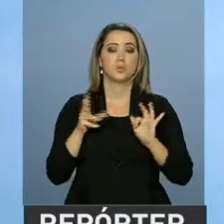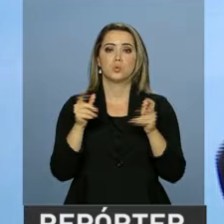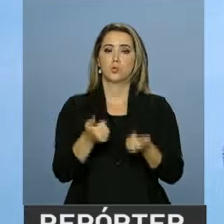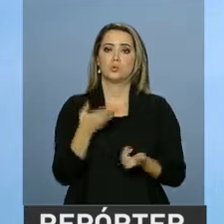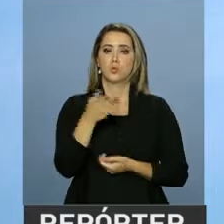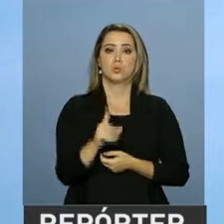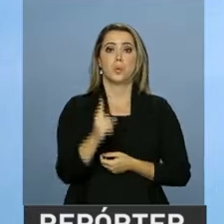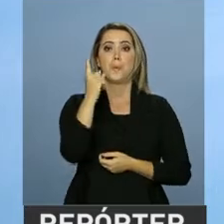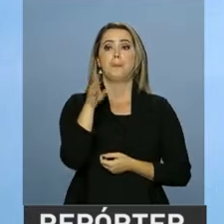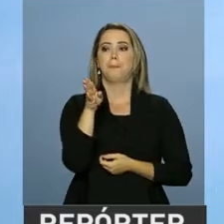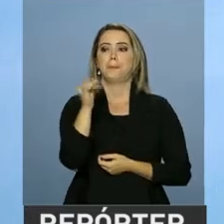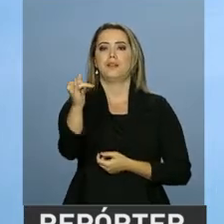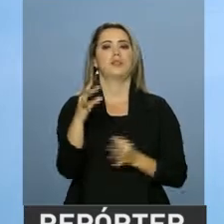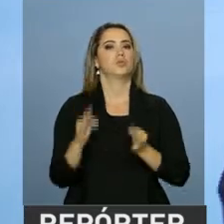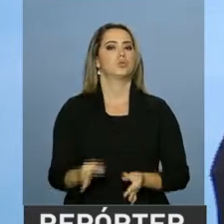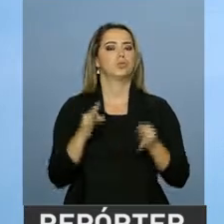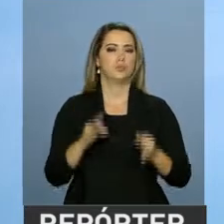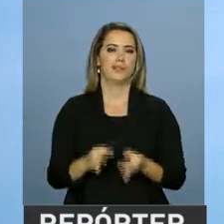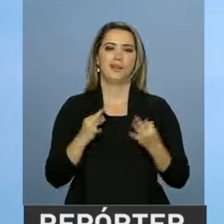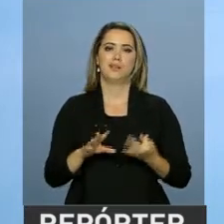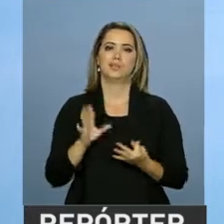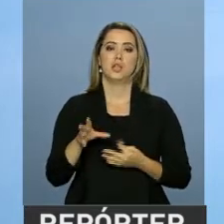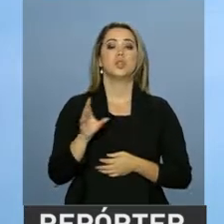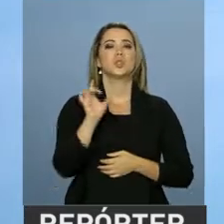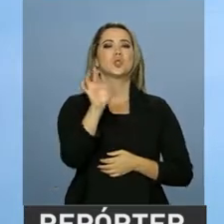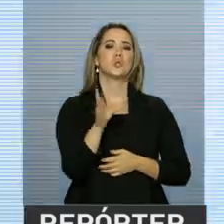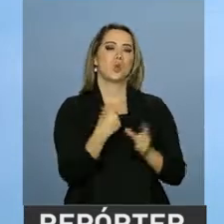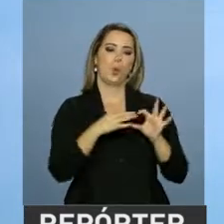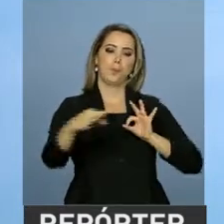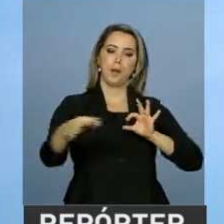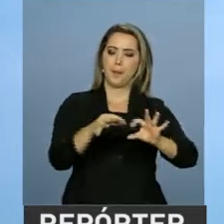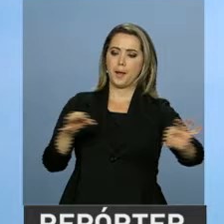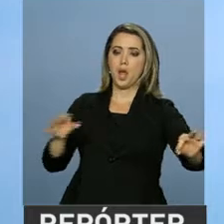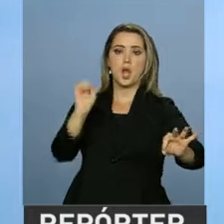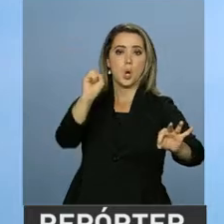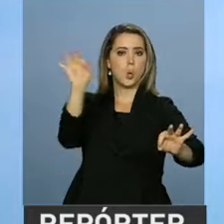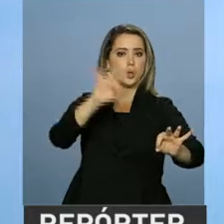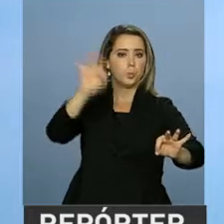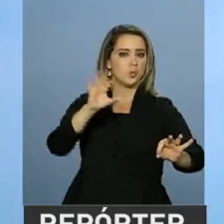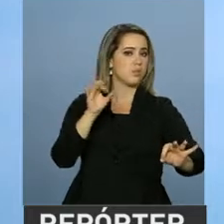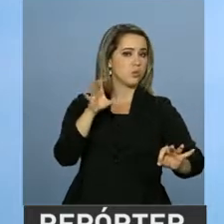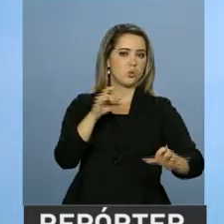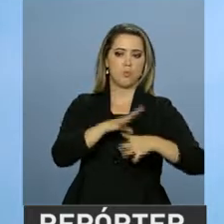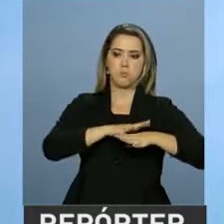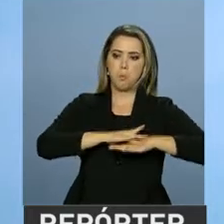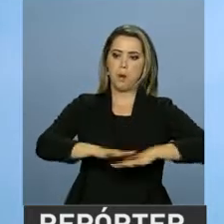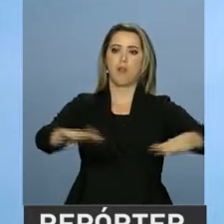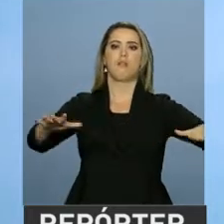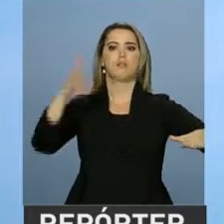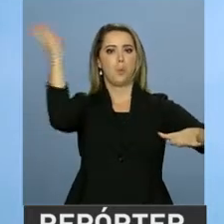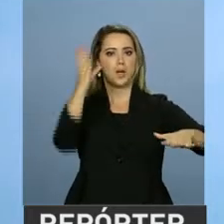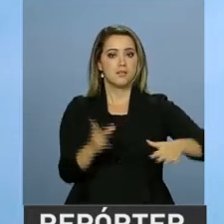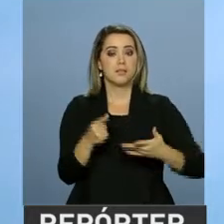e 200 milhões de toneladas, ocupando 8% do território para fazer agricultura, 8% para a agricultura